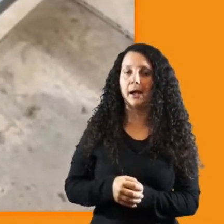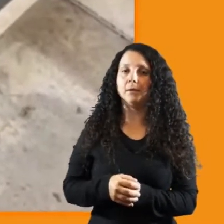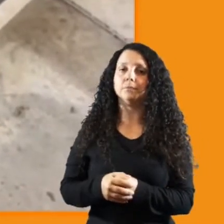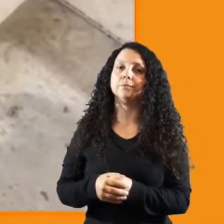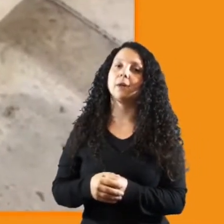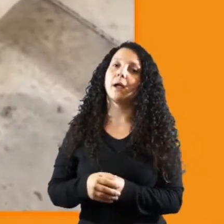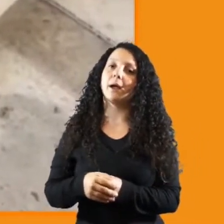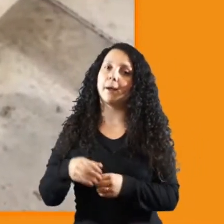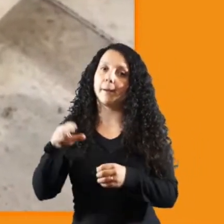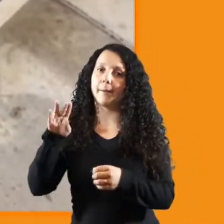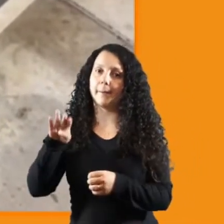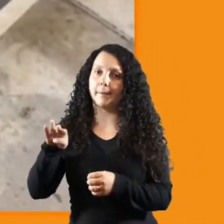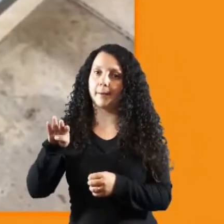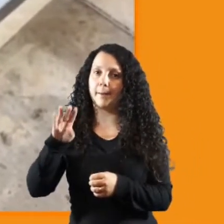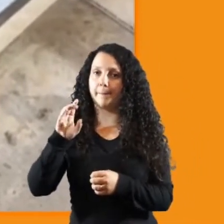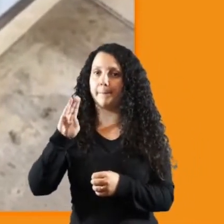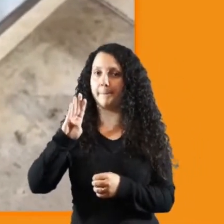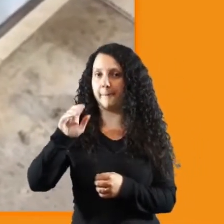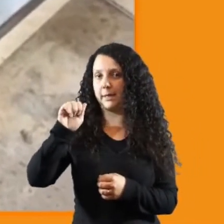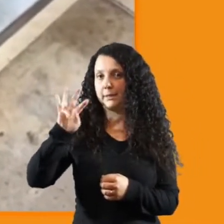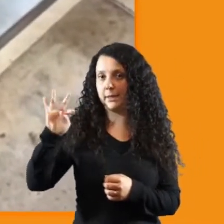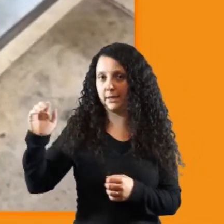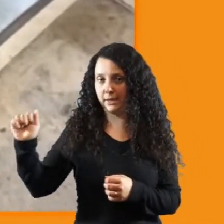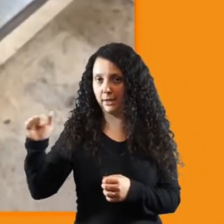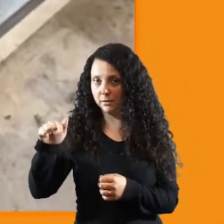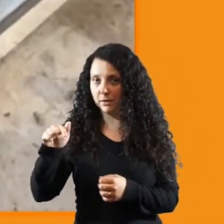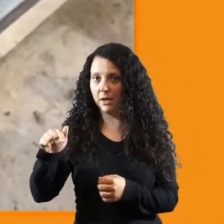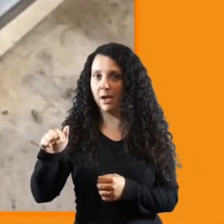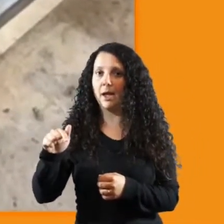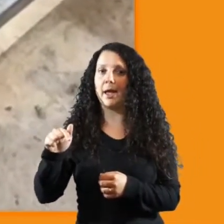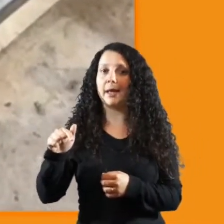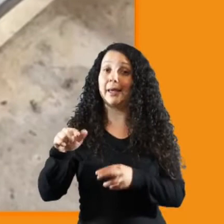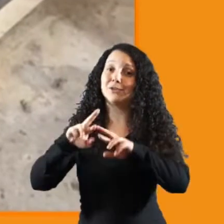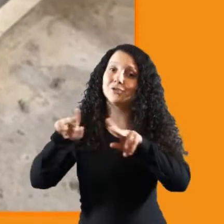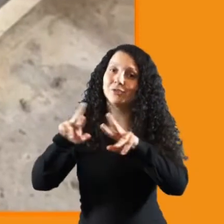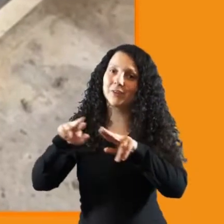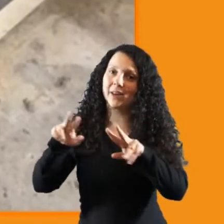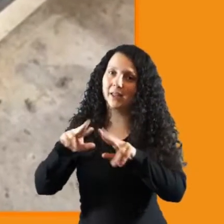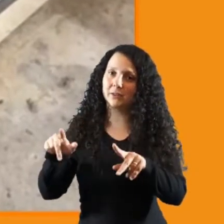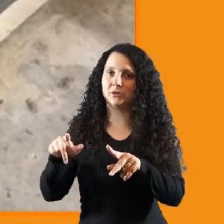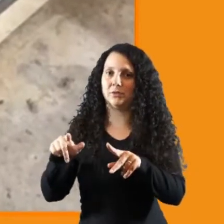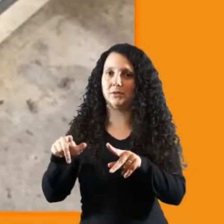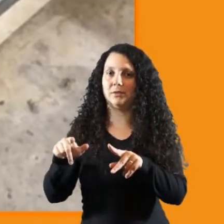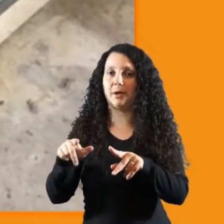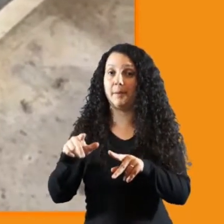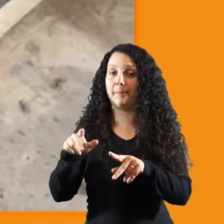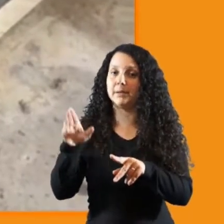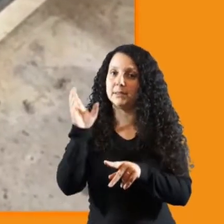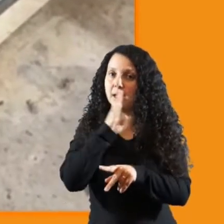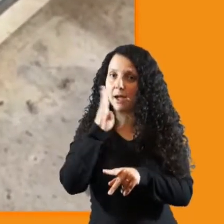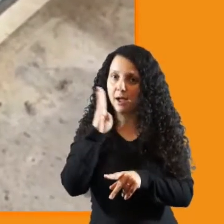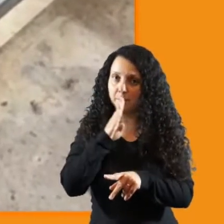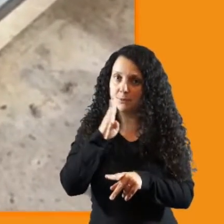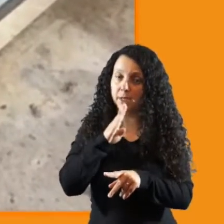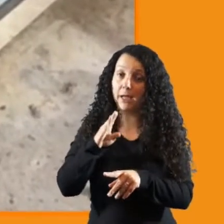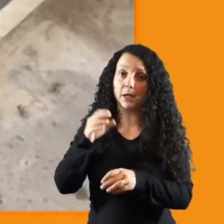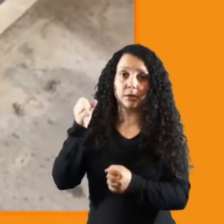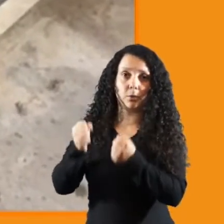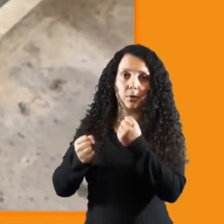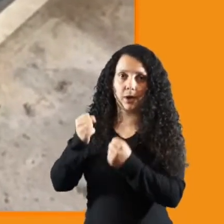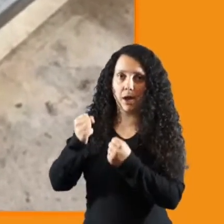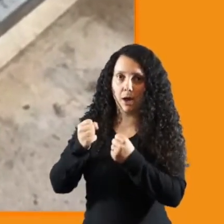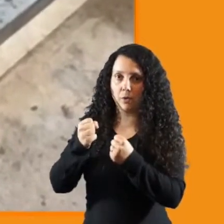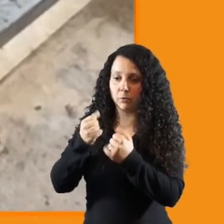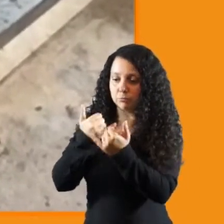metálicas finas e grandes para permitir reações rápidas. Né? Então, quando você liga o carro, você tem um pico de corrente que é